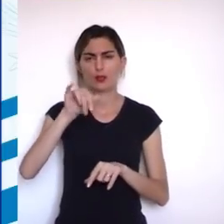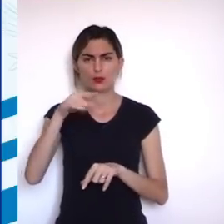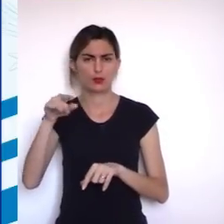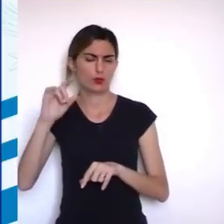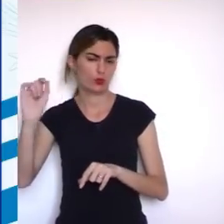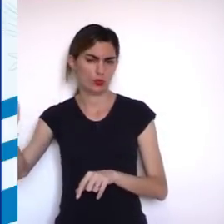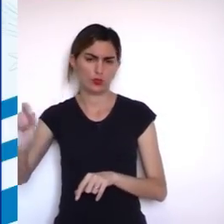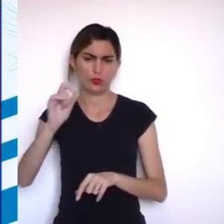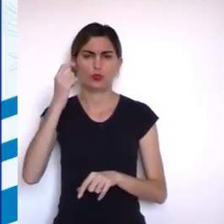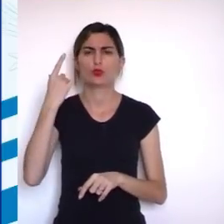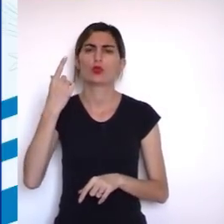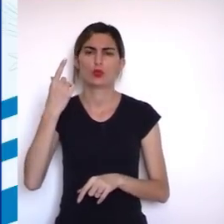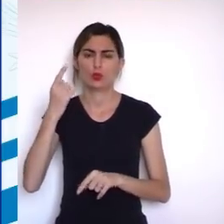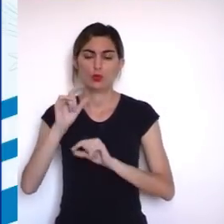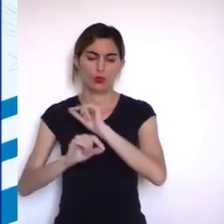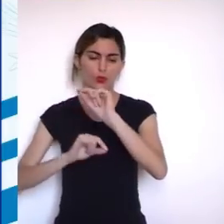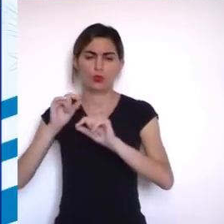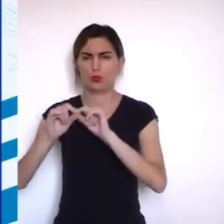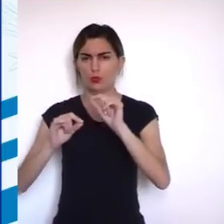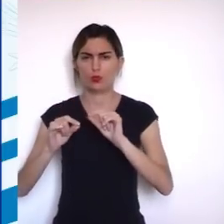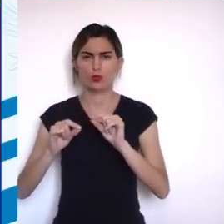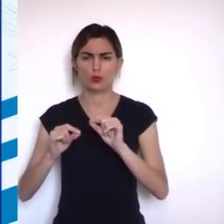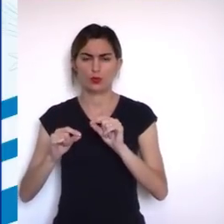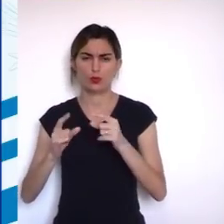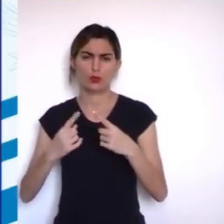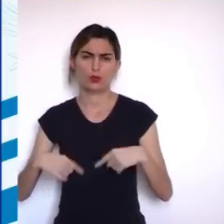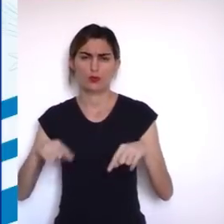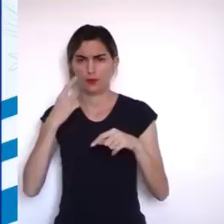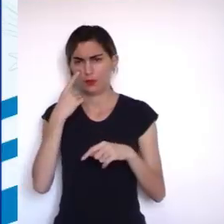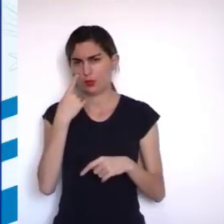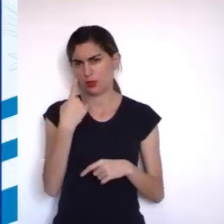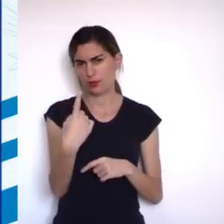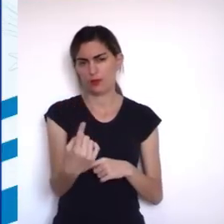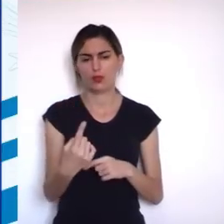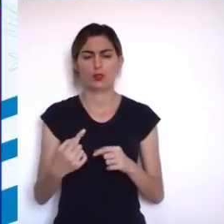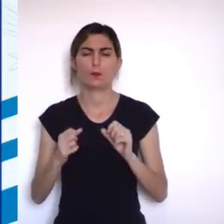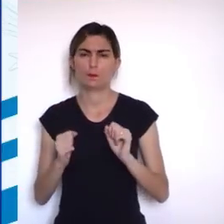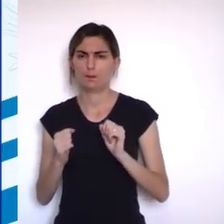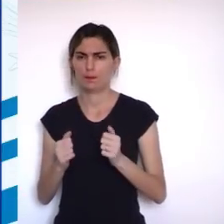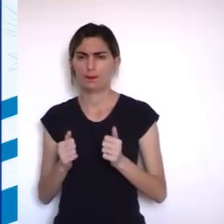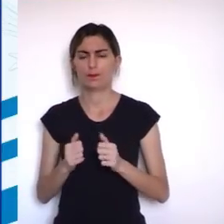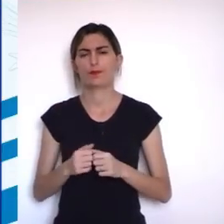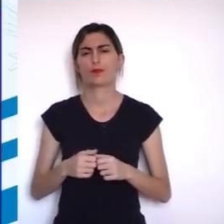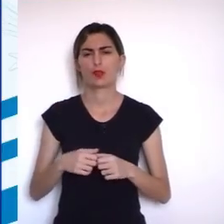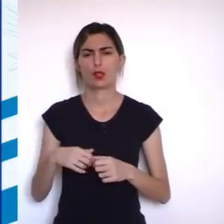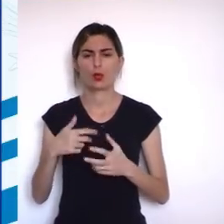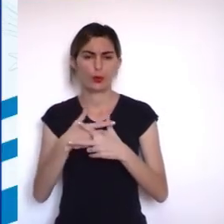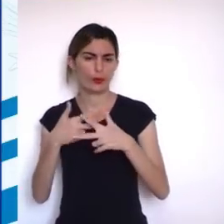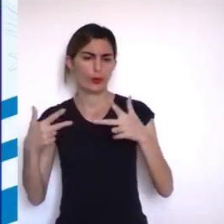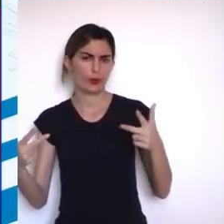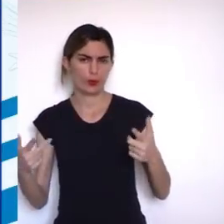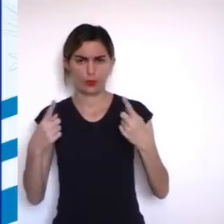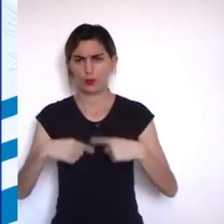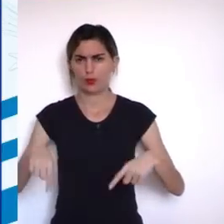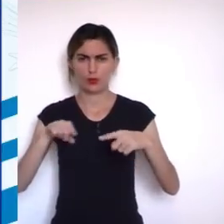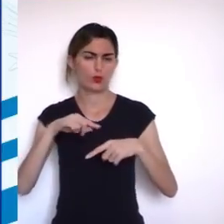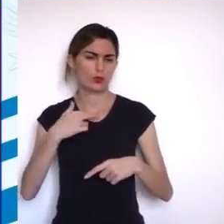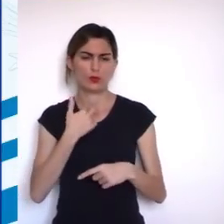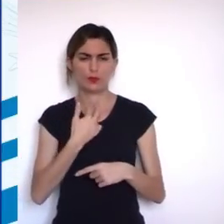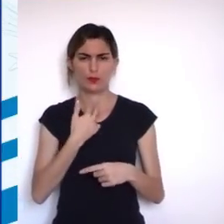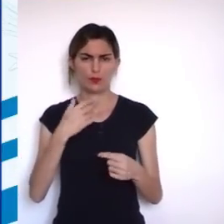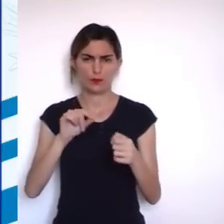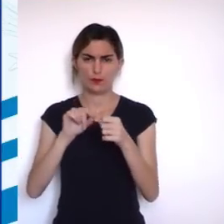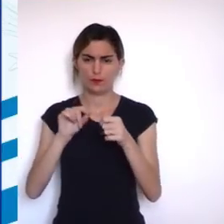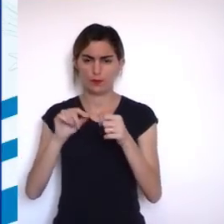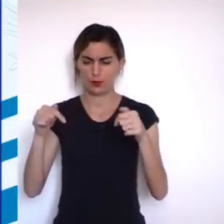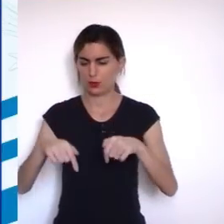a radiação solar, né? Que nessa imagem que você pode observar muito bem, que é uma coisa que a gente